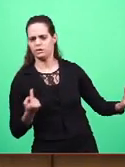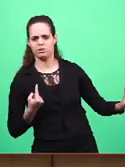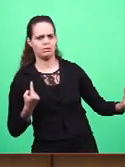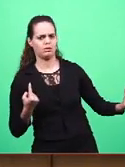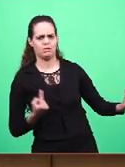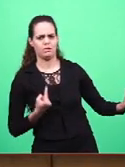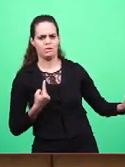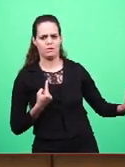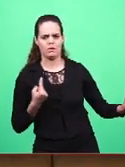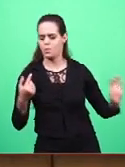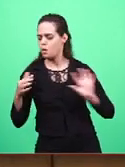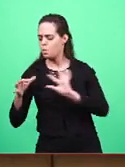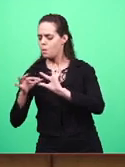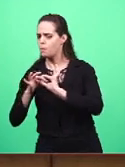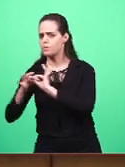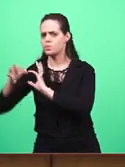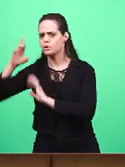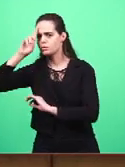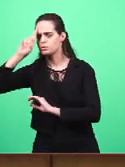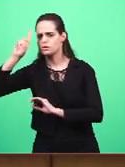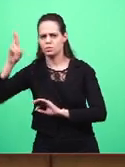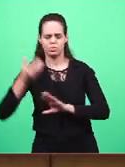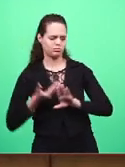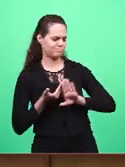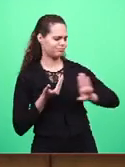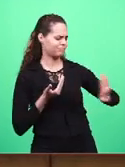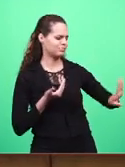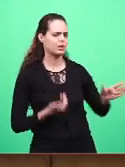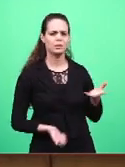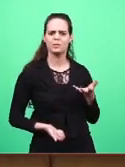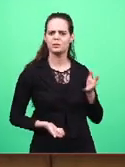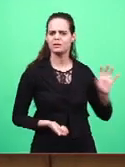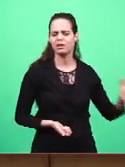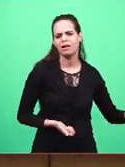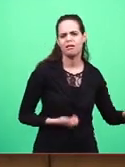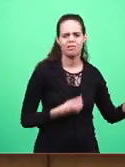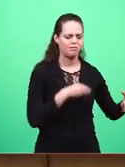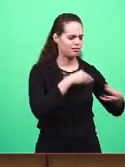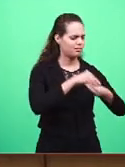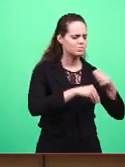lá. Terceiro, o que é que diz mais?